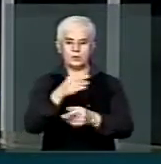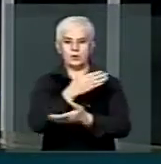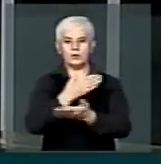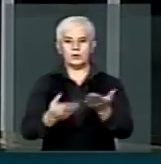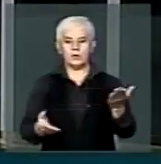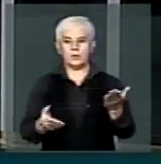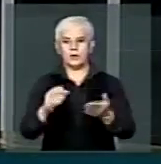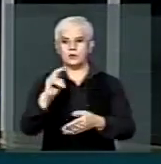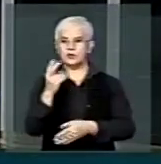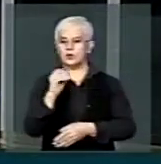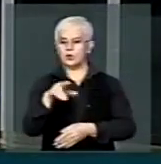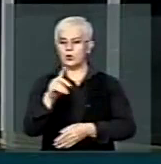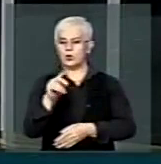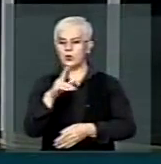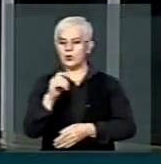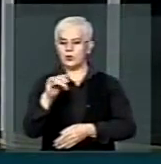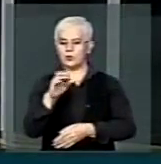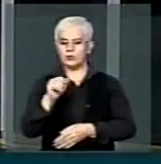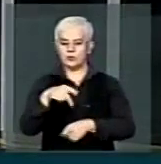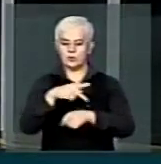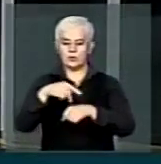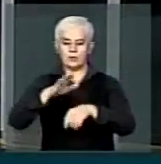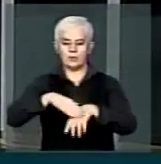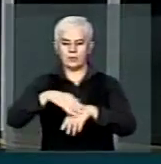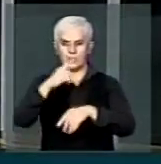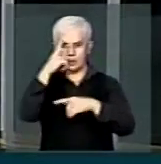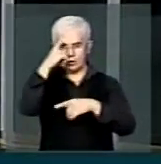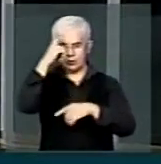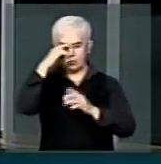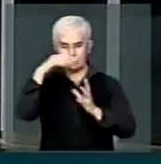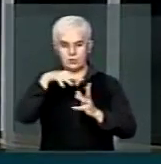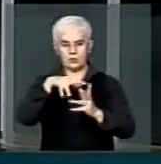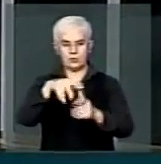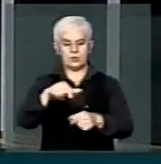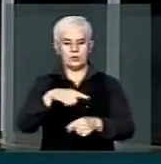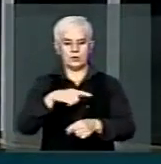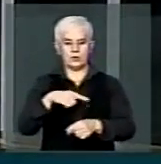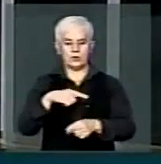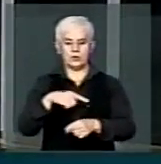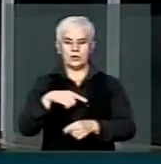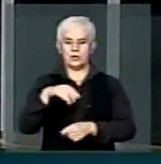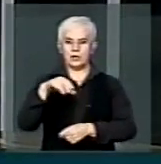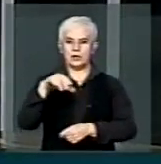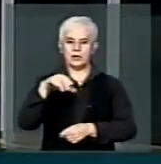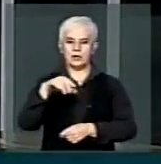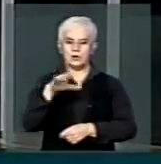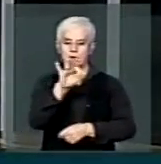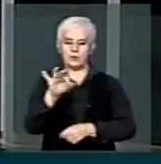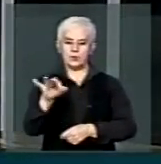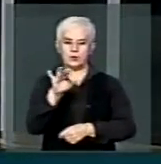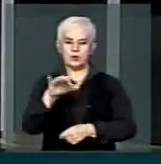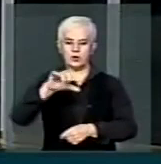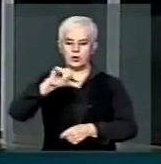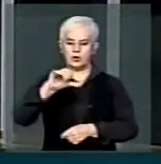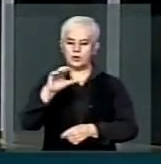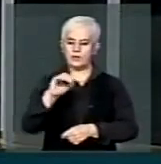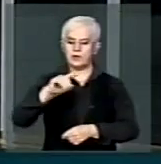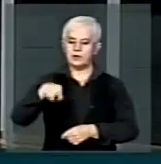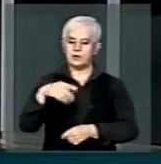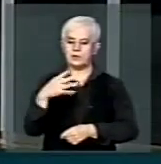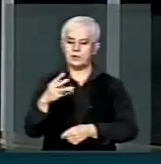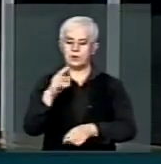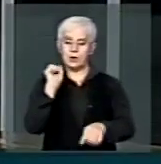para Honduras, país mais violento do mundo, que tem a taxa de 90,4